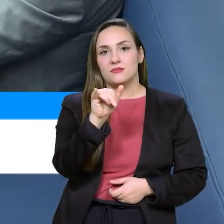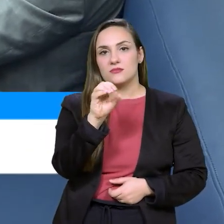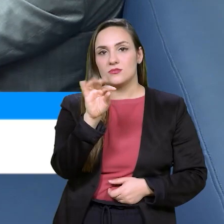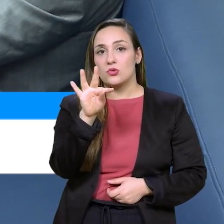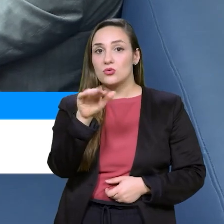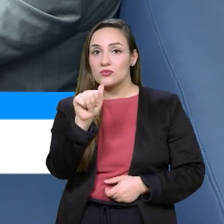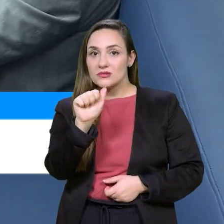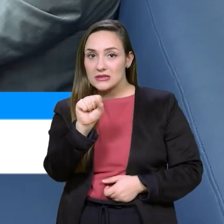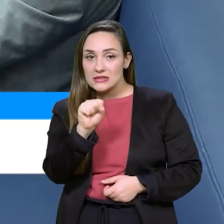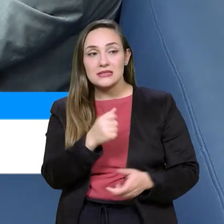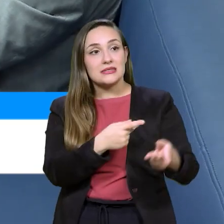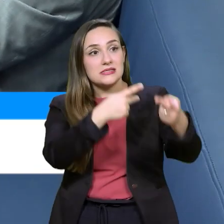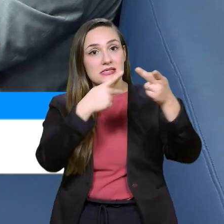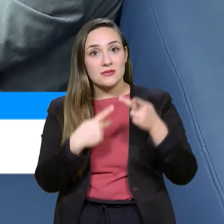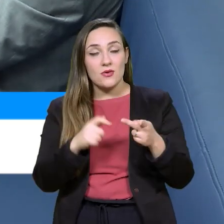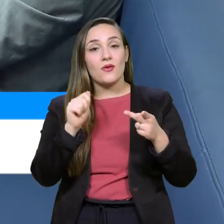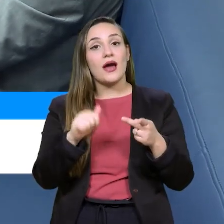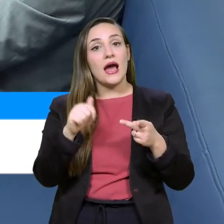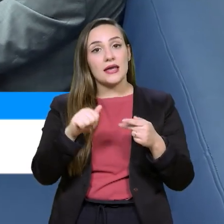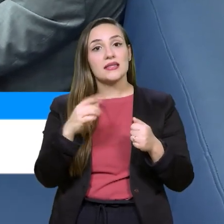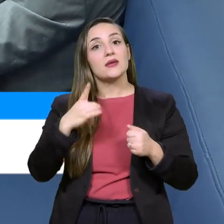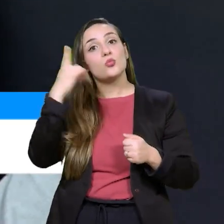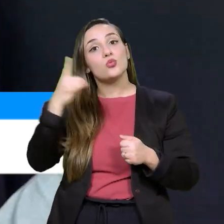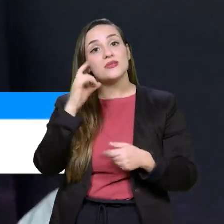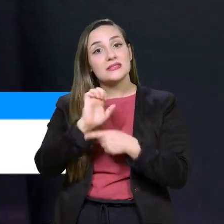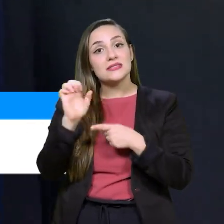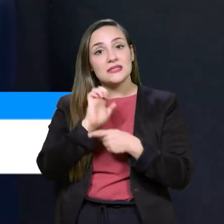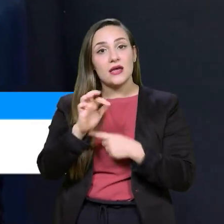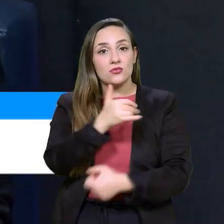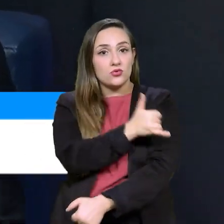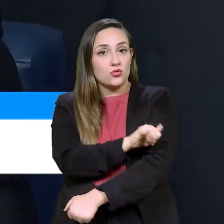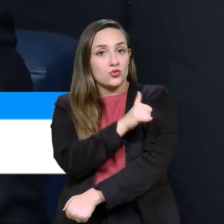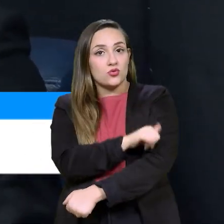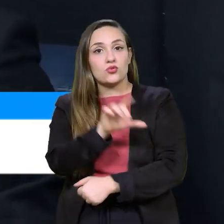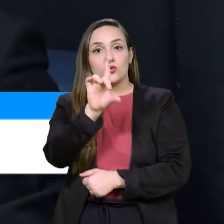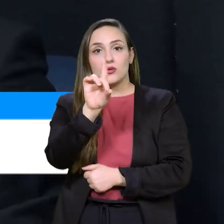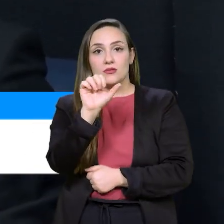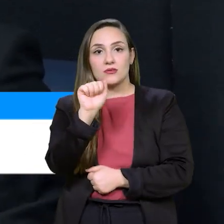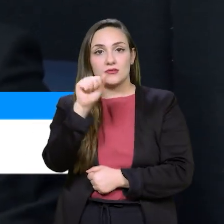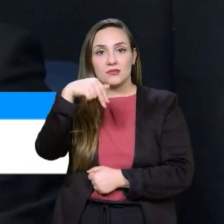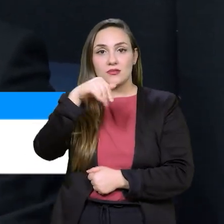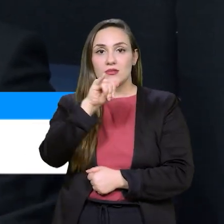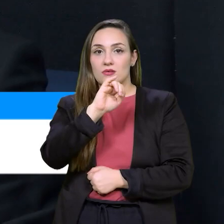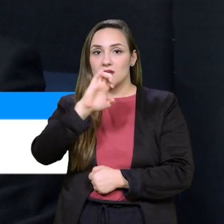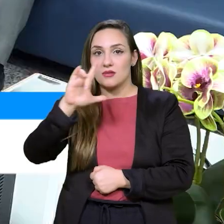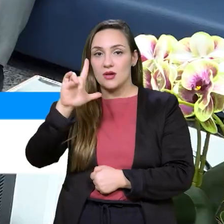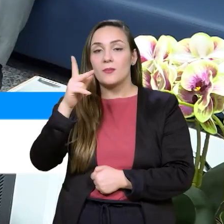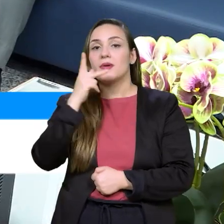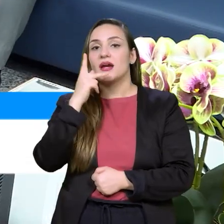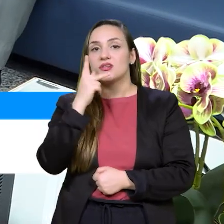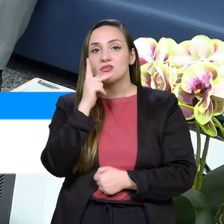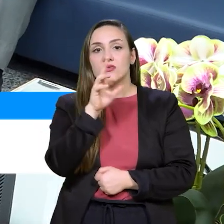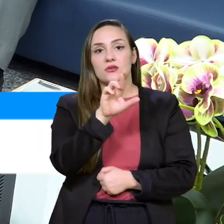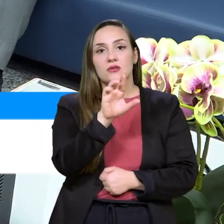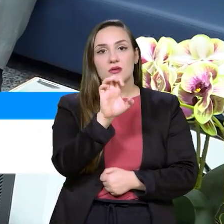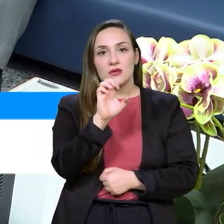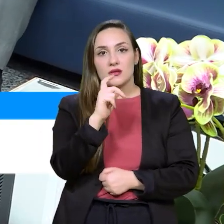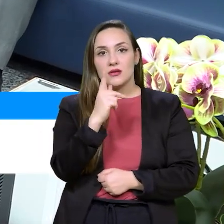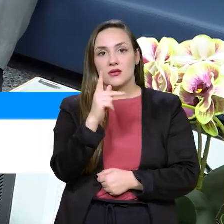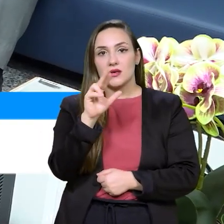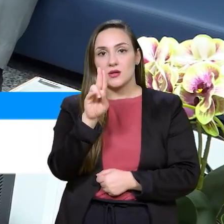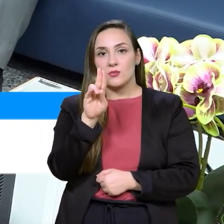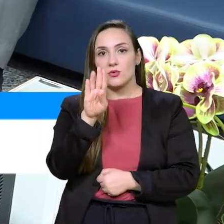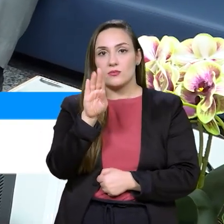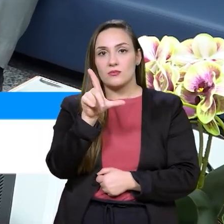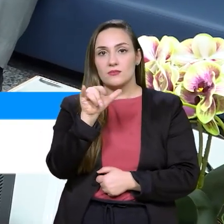Casa de Leis o deputado estadual do Rio de Janeiro, Daniel Lebrelon, do Republicanos. A vinda a Mato Grosso